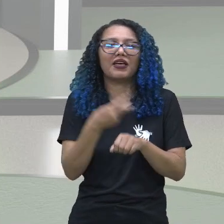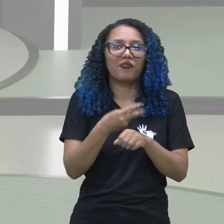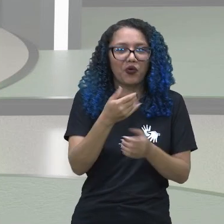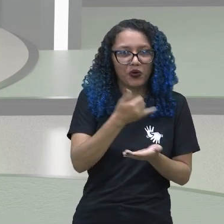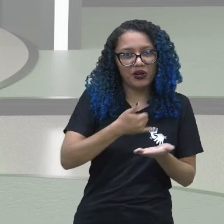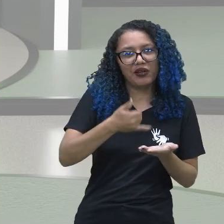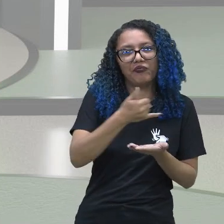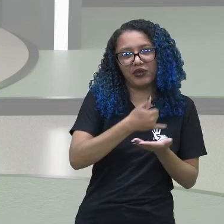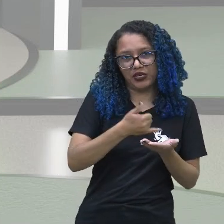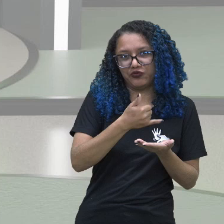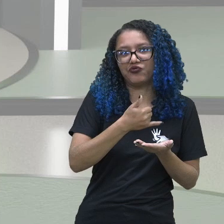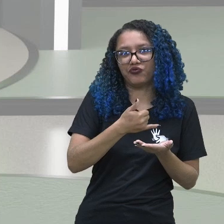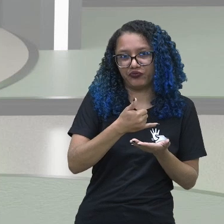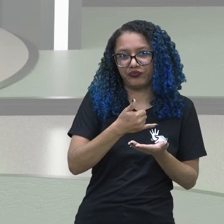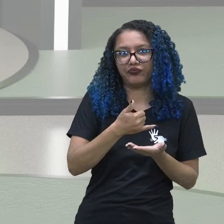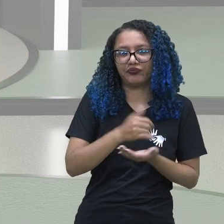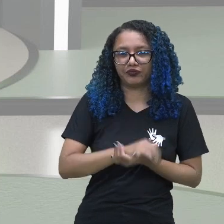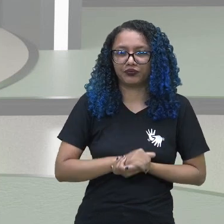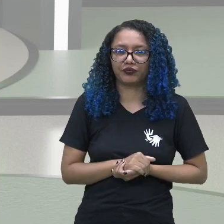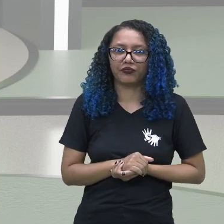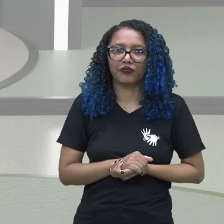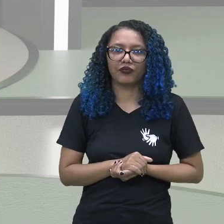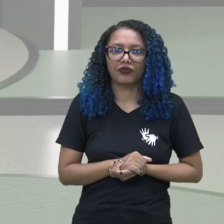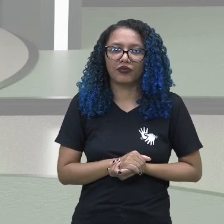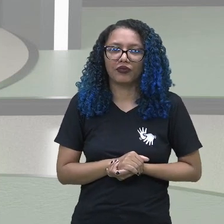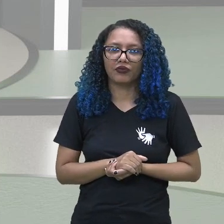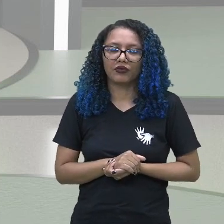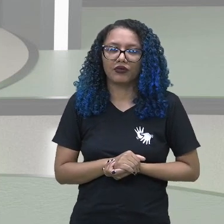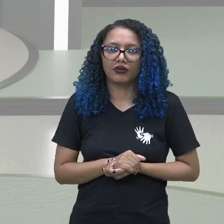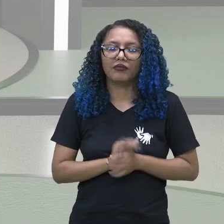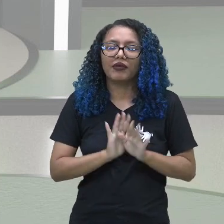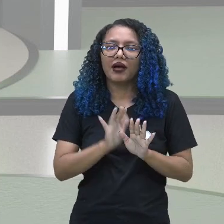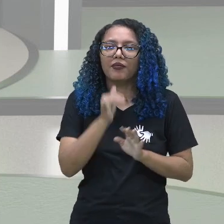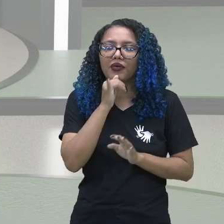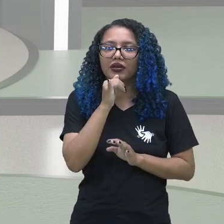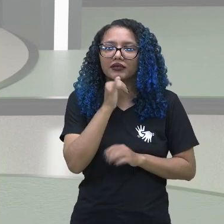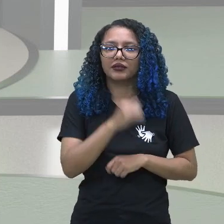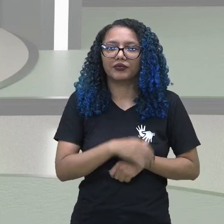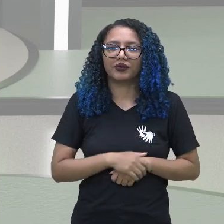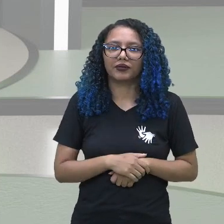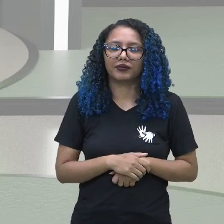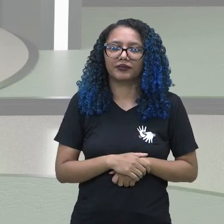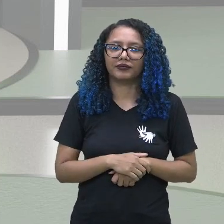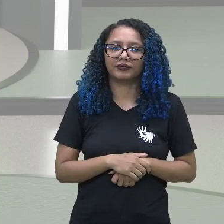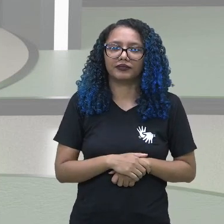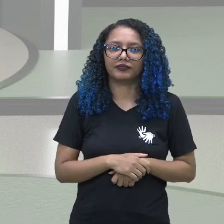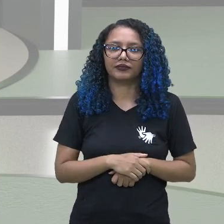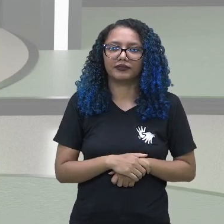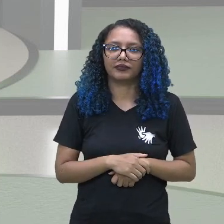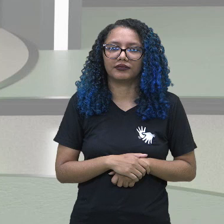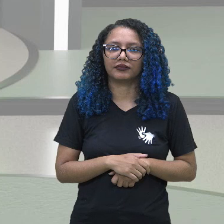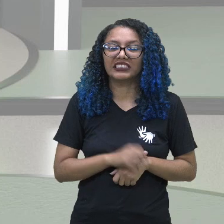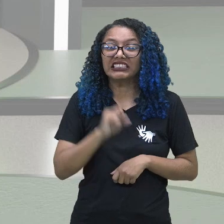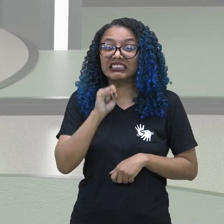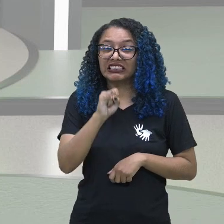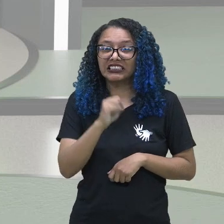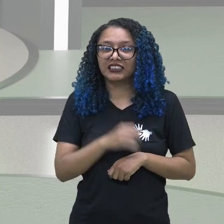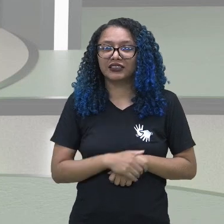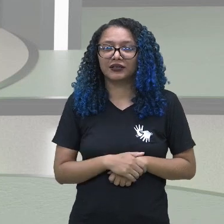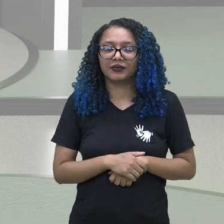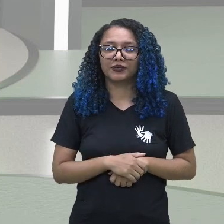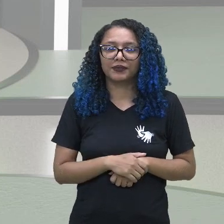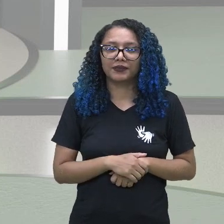lipídio, né? Mas quando, vamos supor, numa questão assim muito intensa,